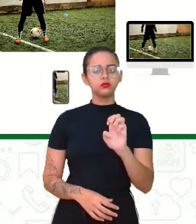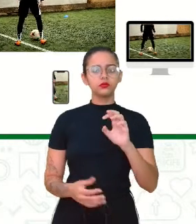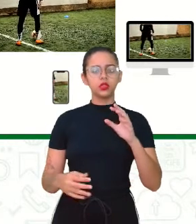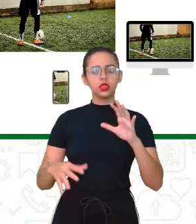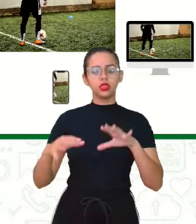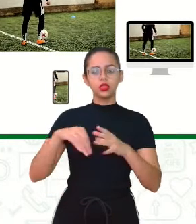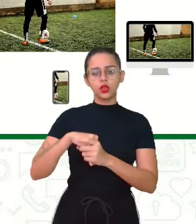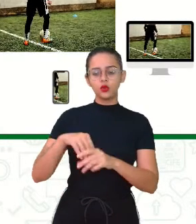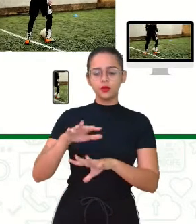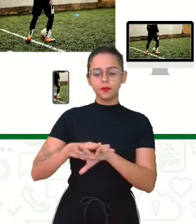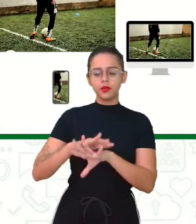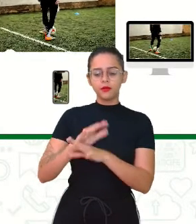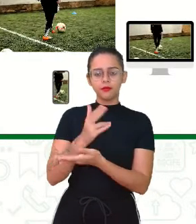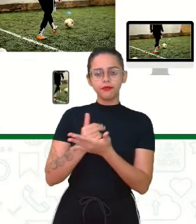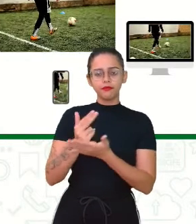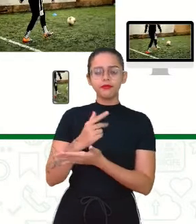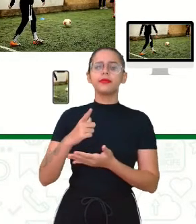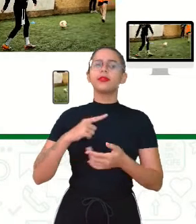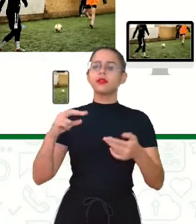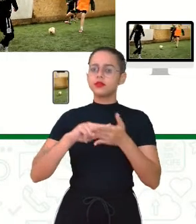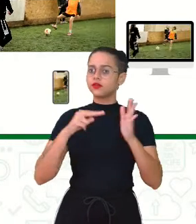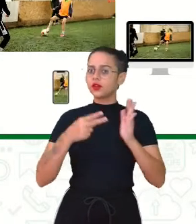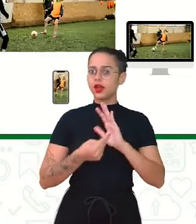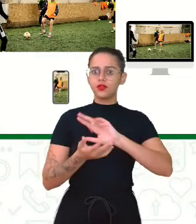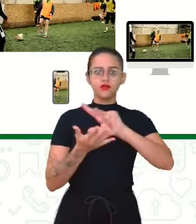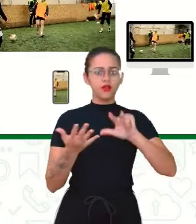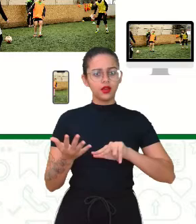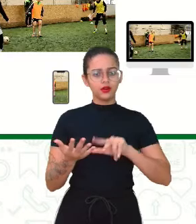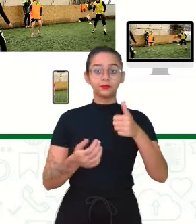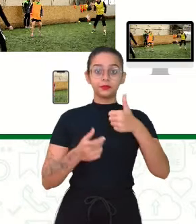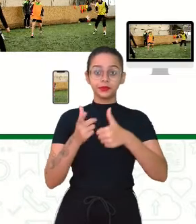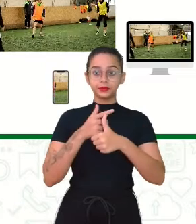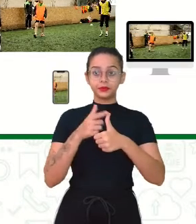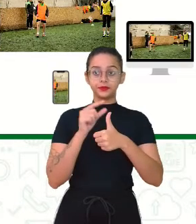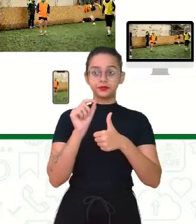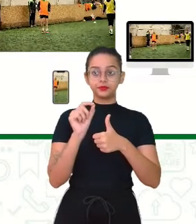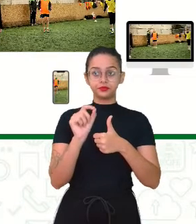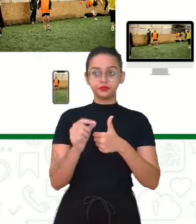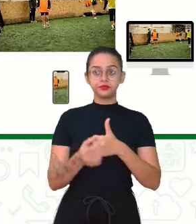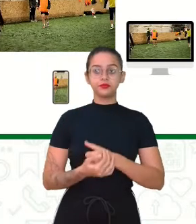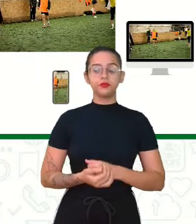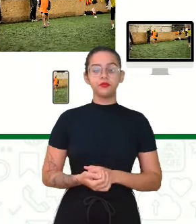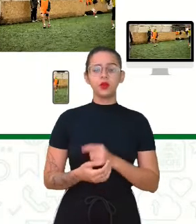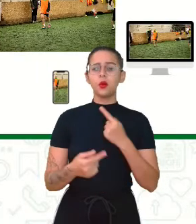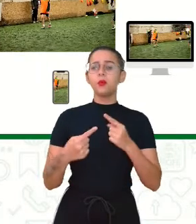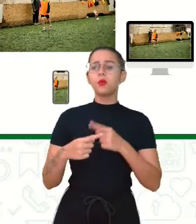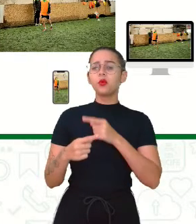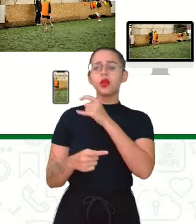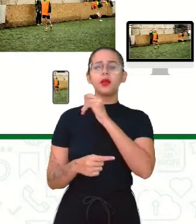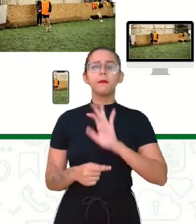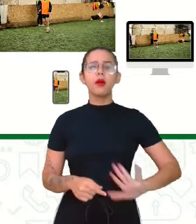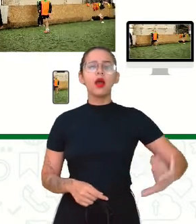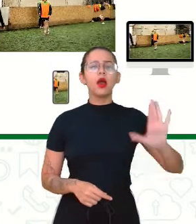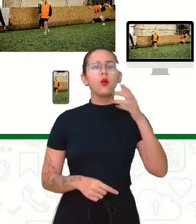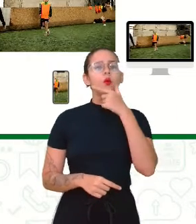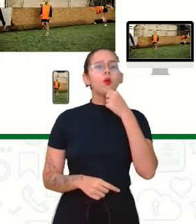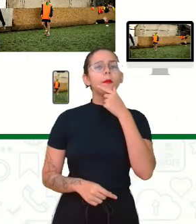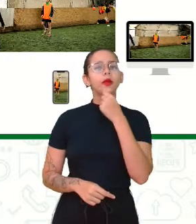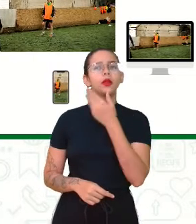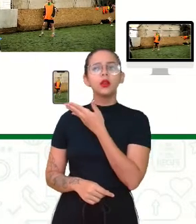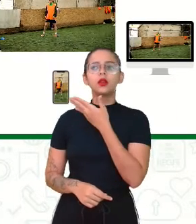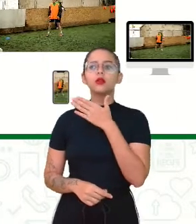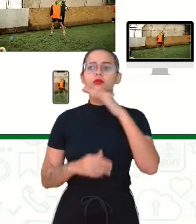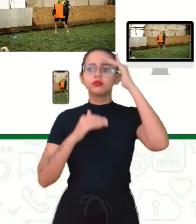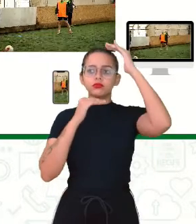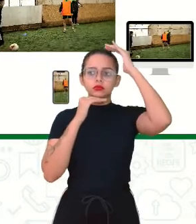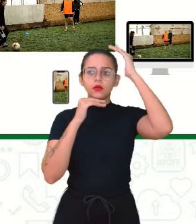dizer diversas coisas que a gente vai tentar deixar claro aqui. A primeira delas é a seguinte: por que aquela foto lá do rosto do rapaz, ela